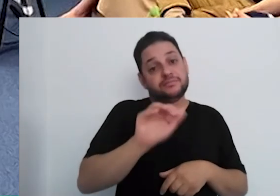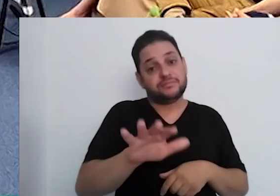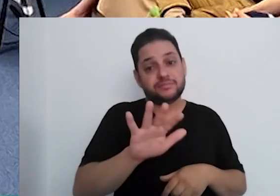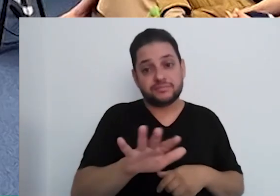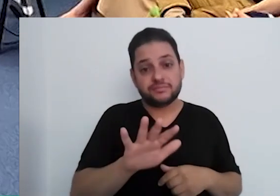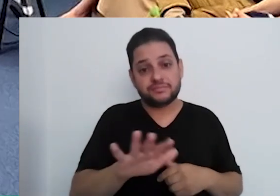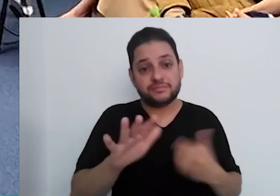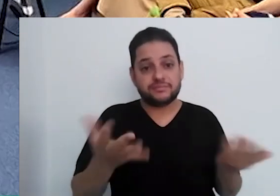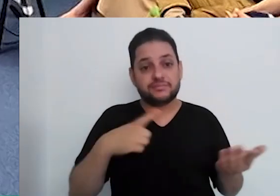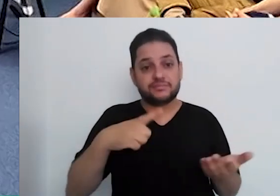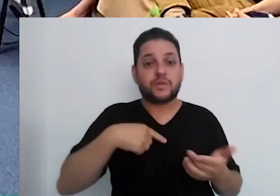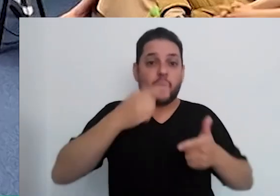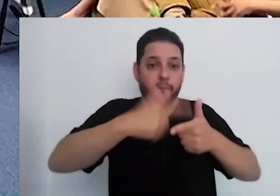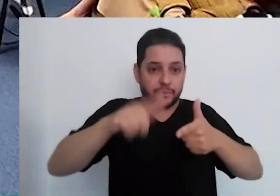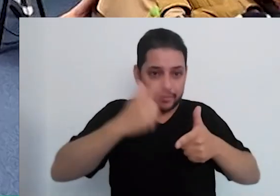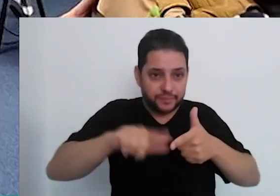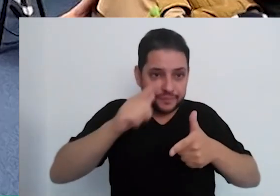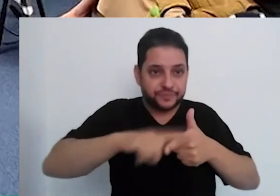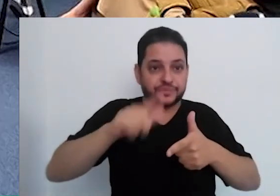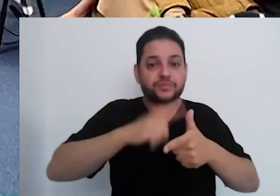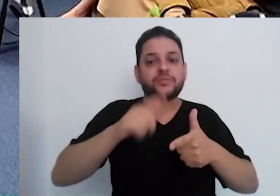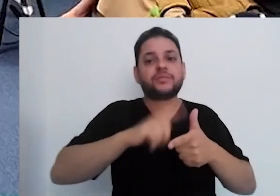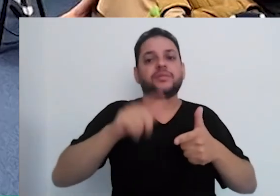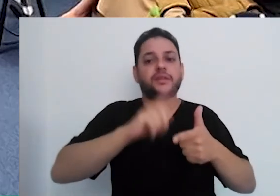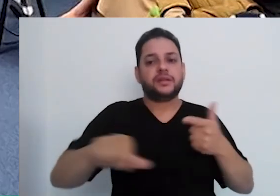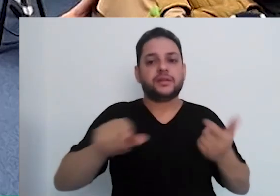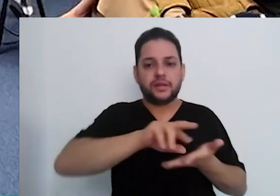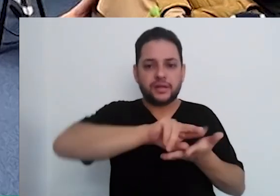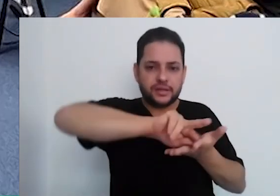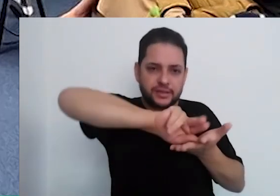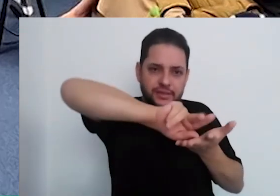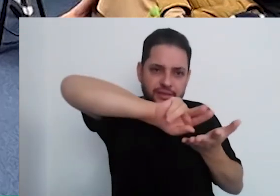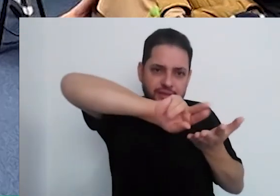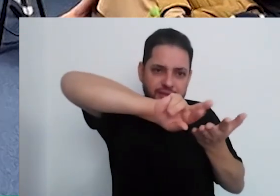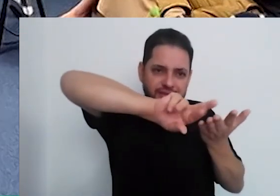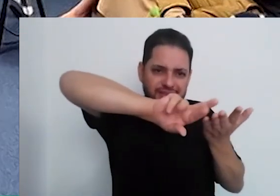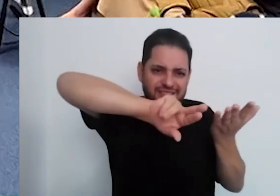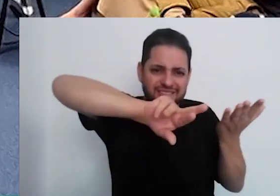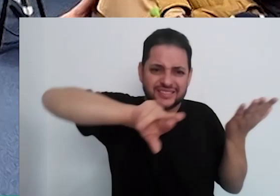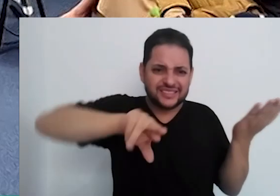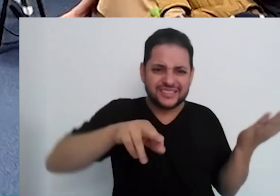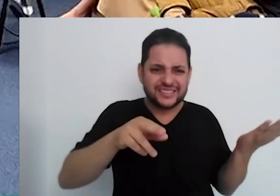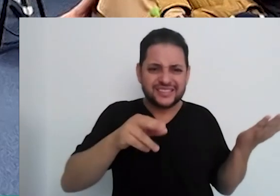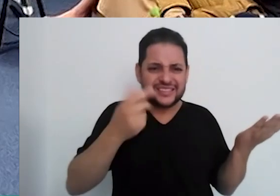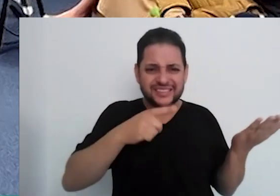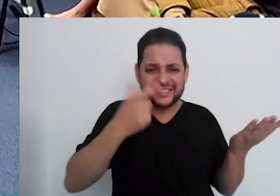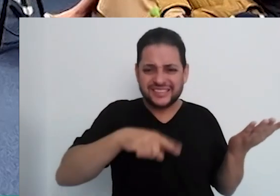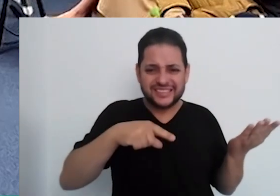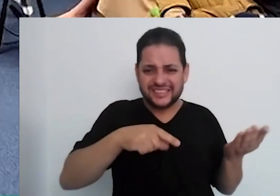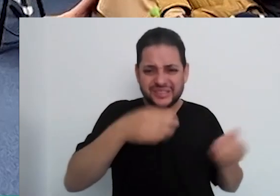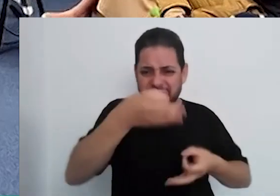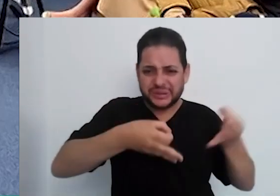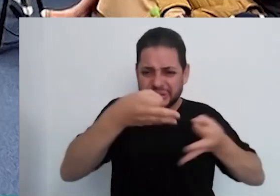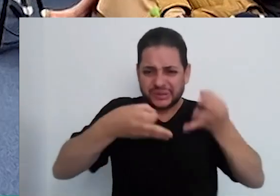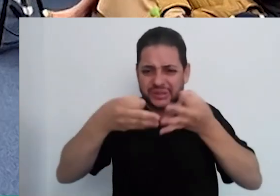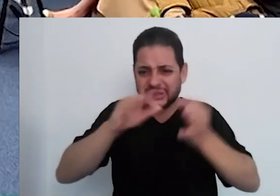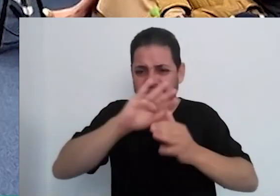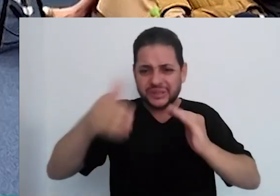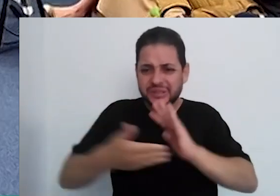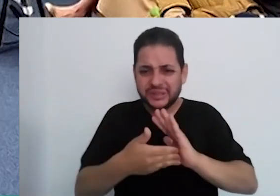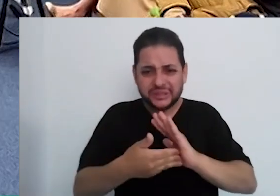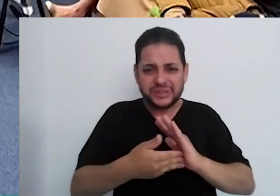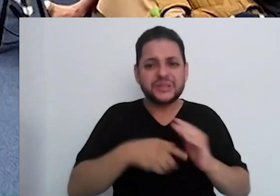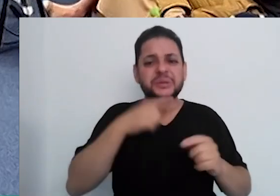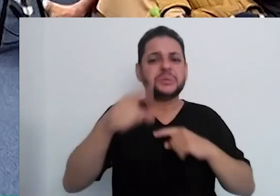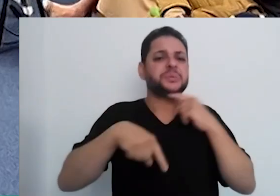o tamanho do problema o tamanho o número de processos que tem você não conseguiria fazer justiça restaurativa com todo mundo é um processo que leva meses né não